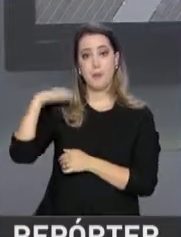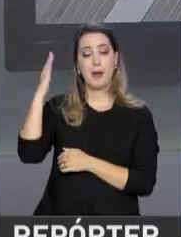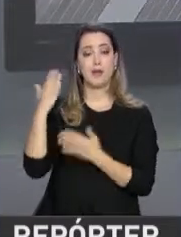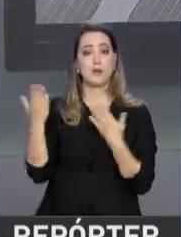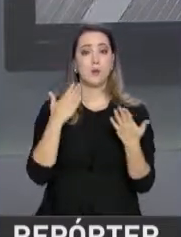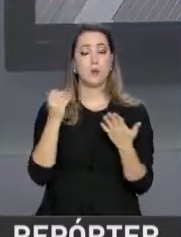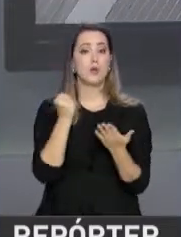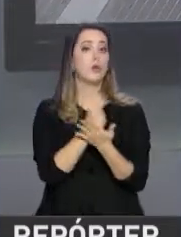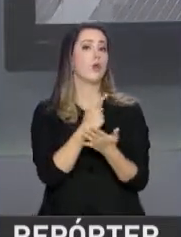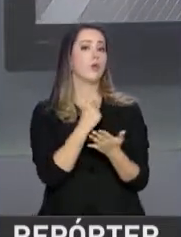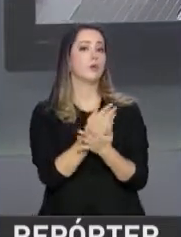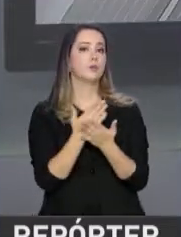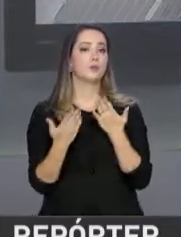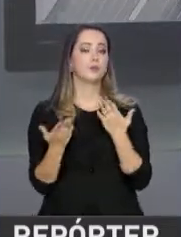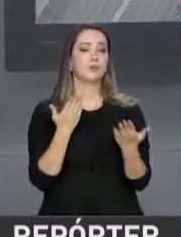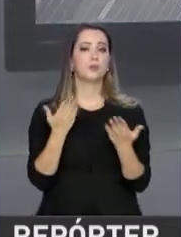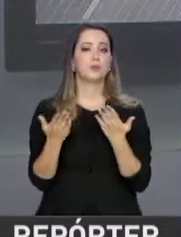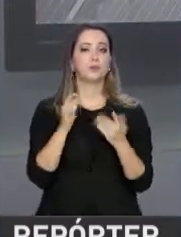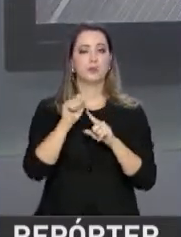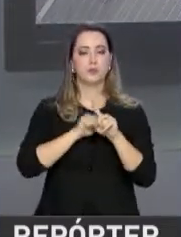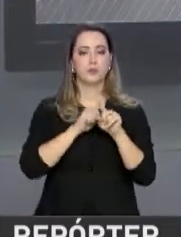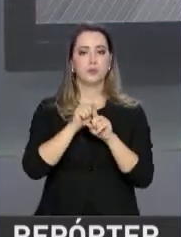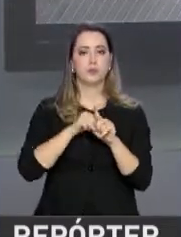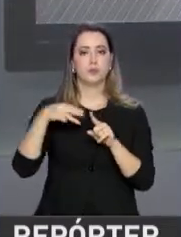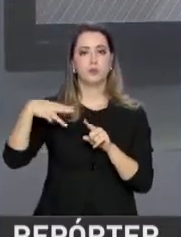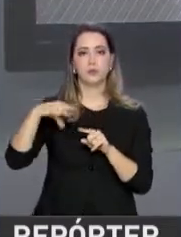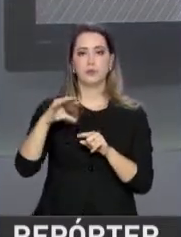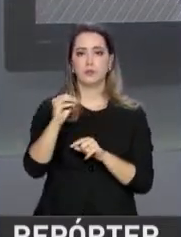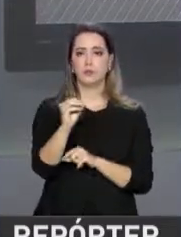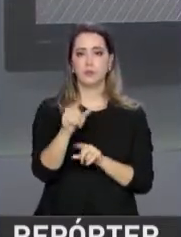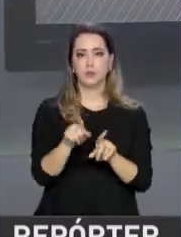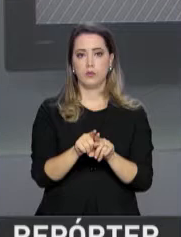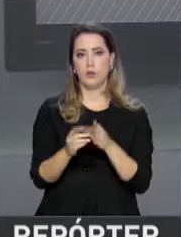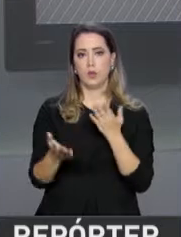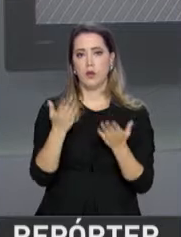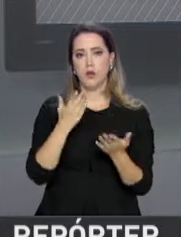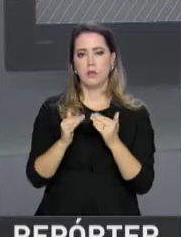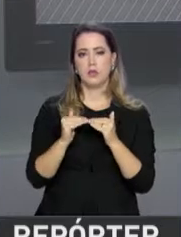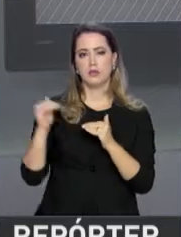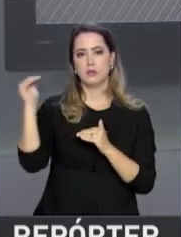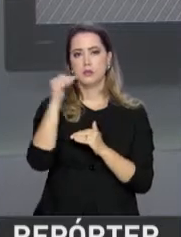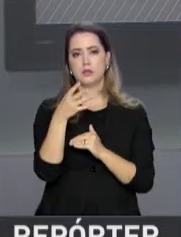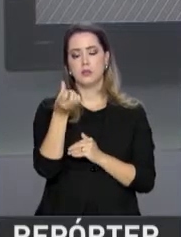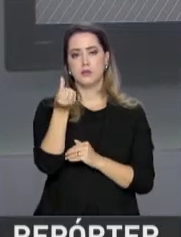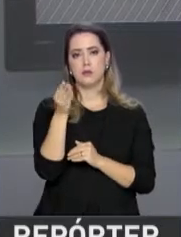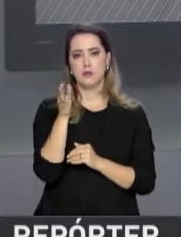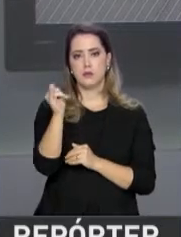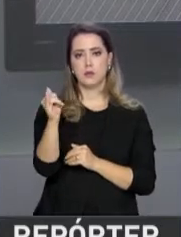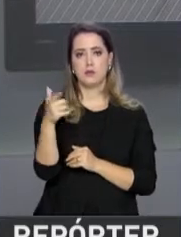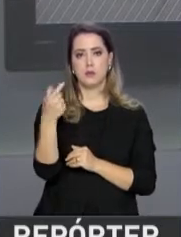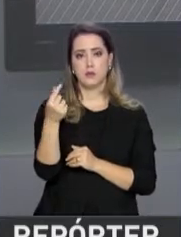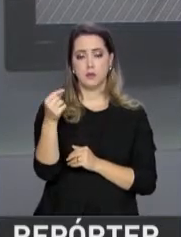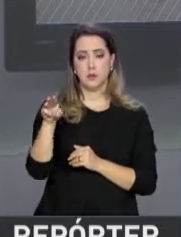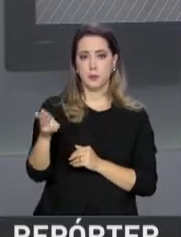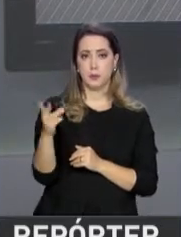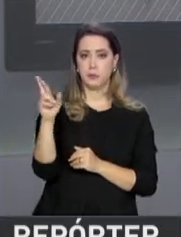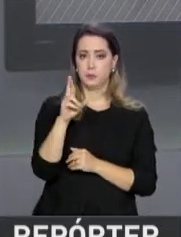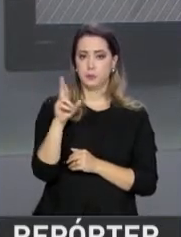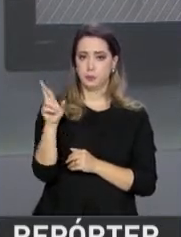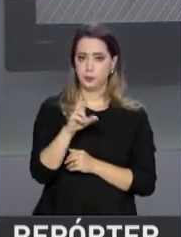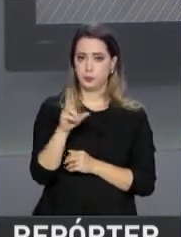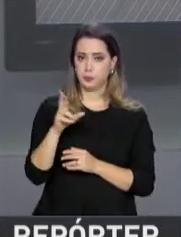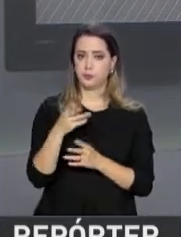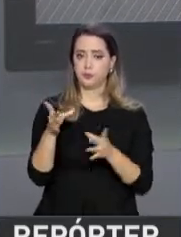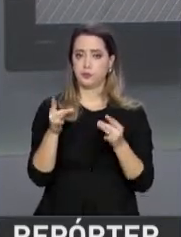no mês de março com isso a balança comercial registrou superávit de 6 bilhões e duzentos milhões de reais